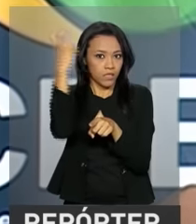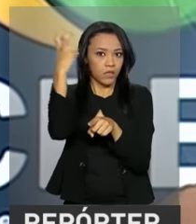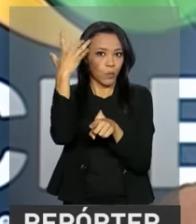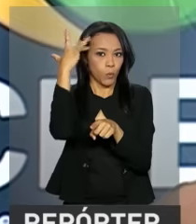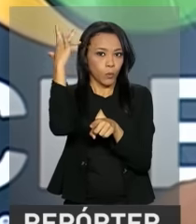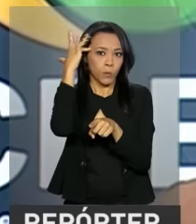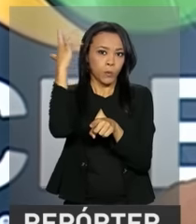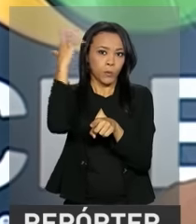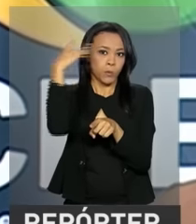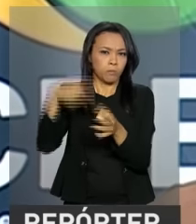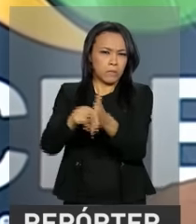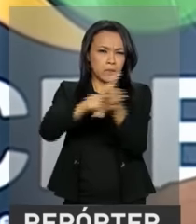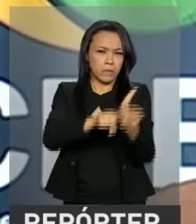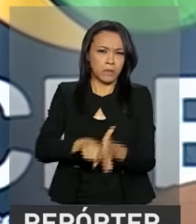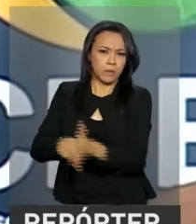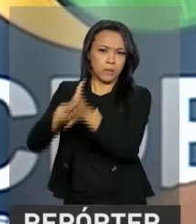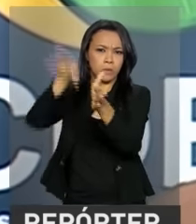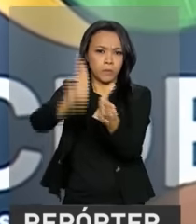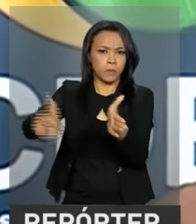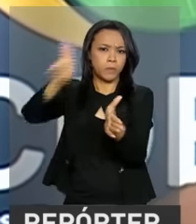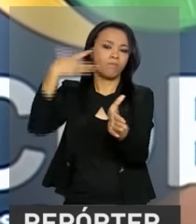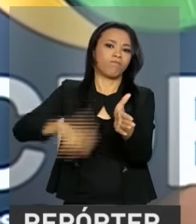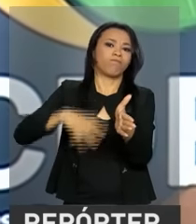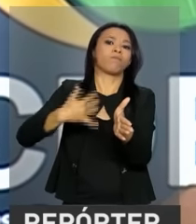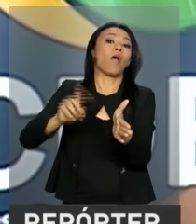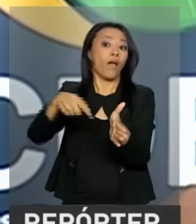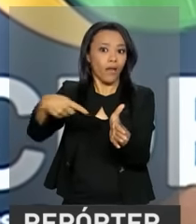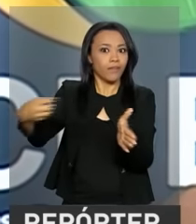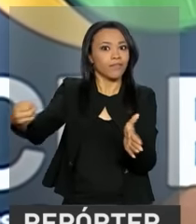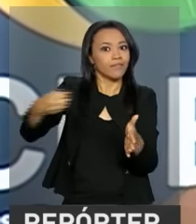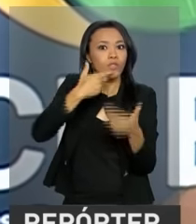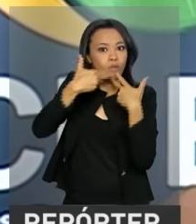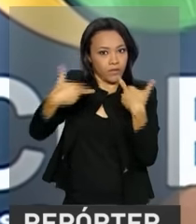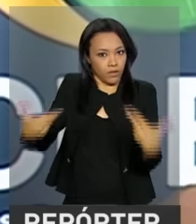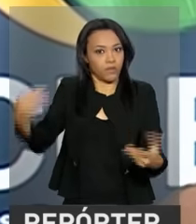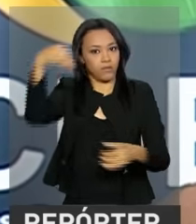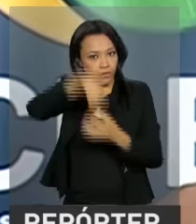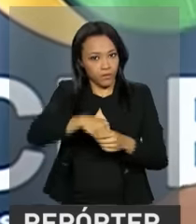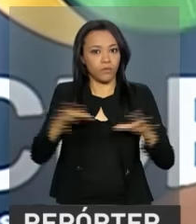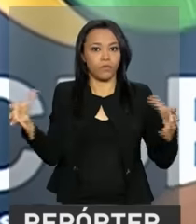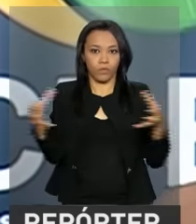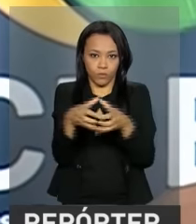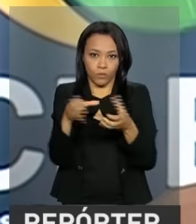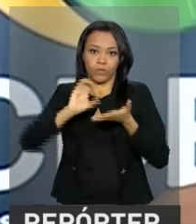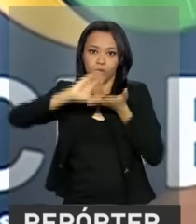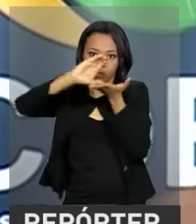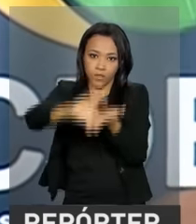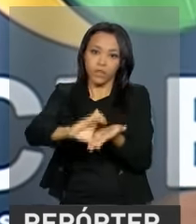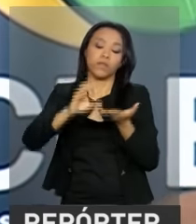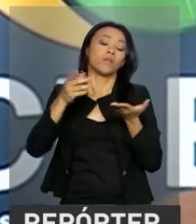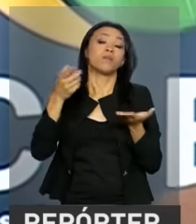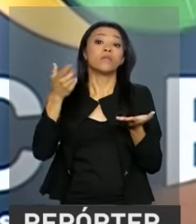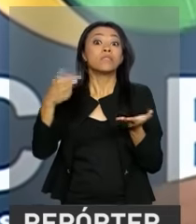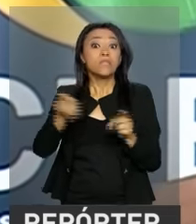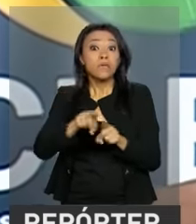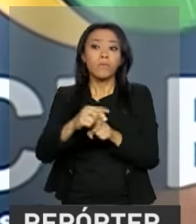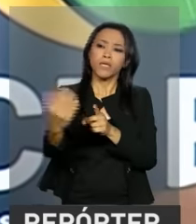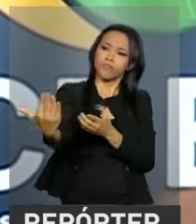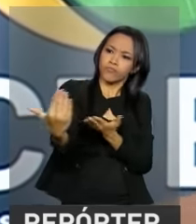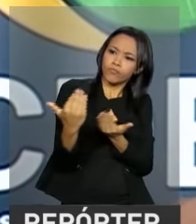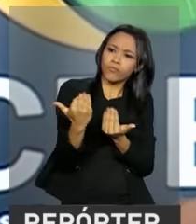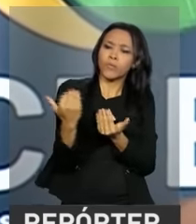intelectuais e acadêmicos. Também isso é uma inovação no Conselho, exatamente porque a gente também pudesse estar trazendo a academia,